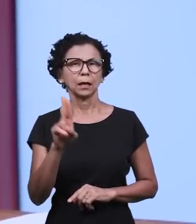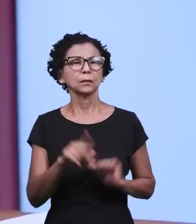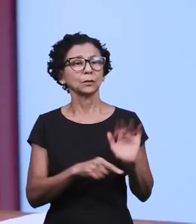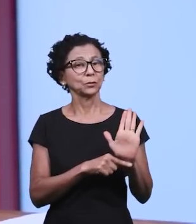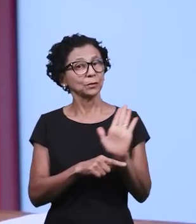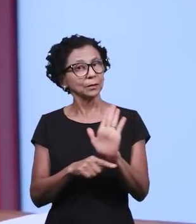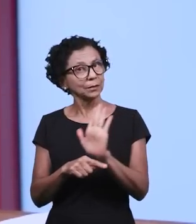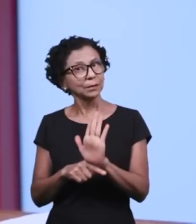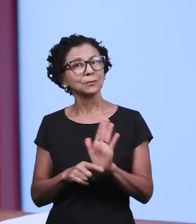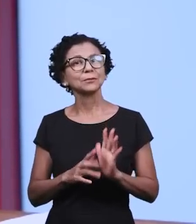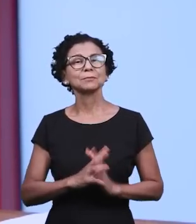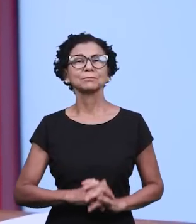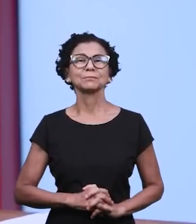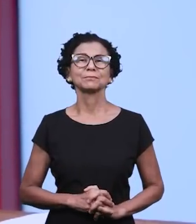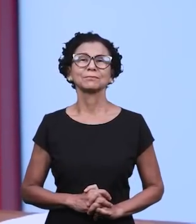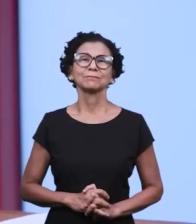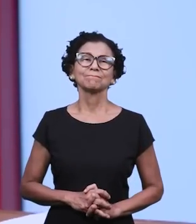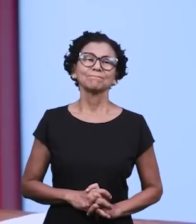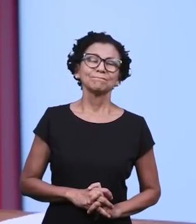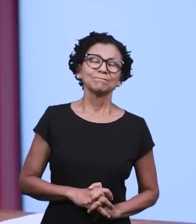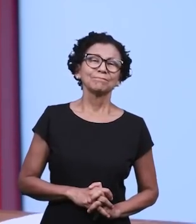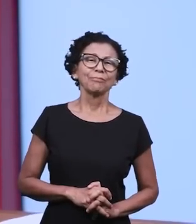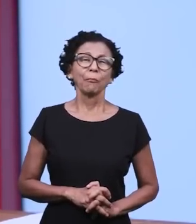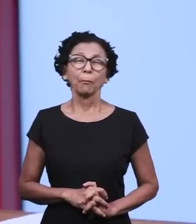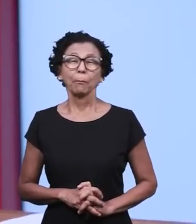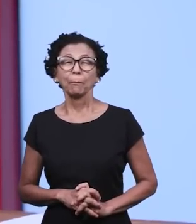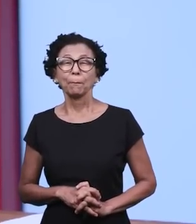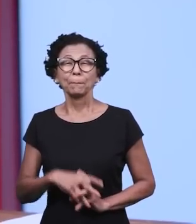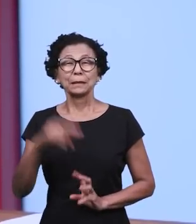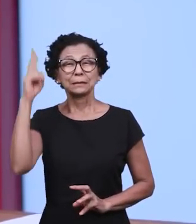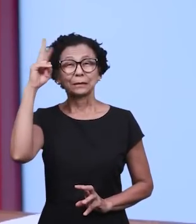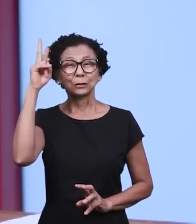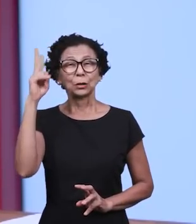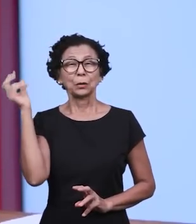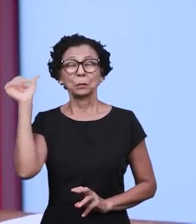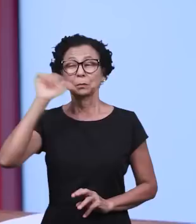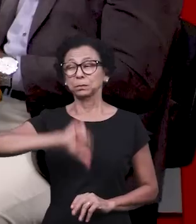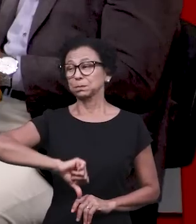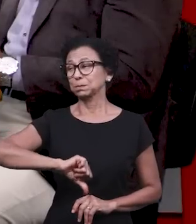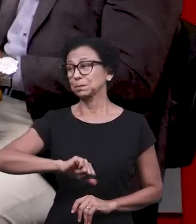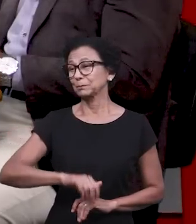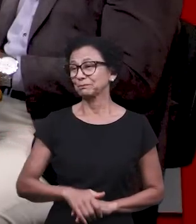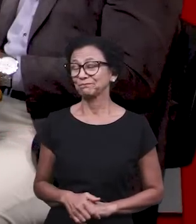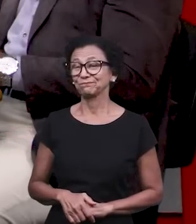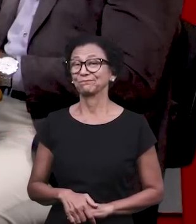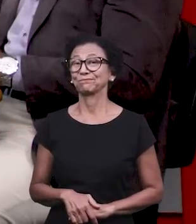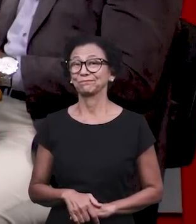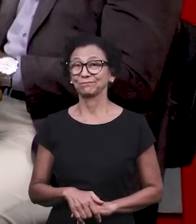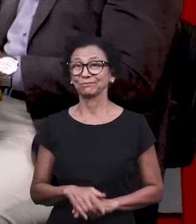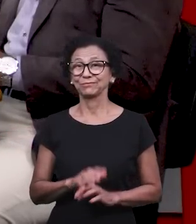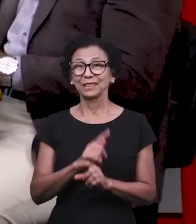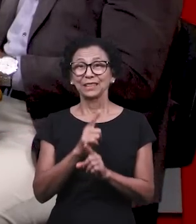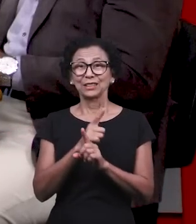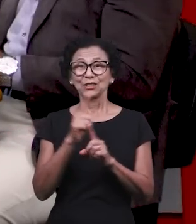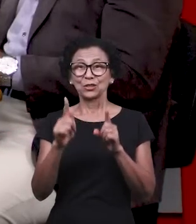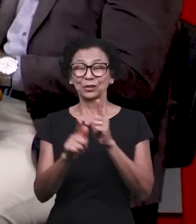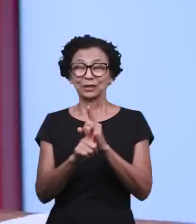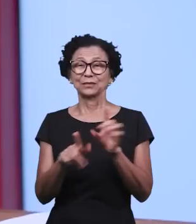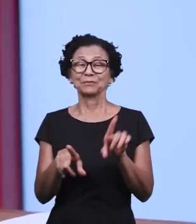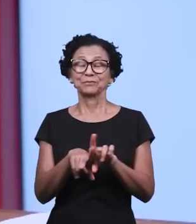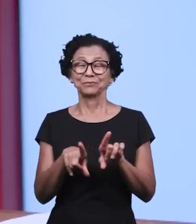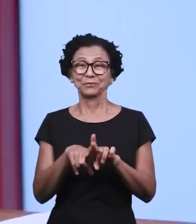serão benditas todas as famílias da terra. Que promessa maravilhosa, por isso a escolha